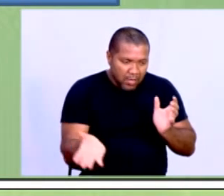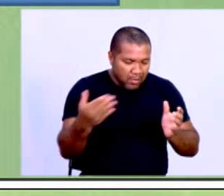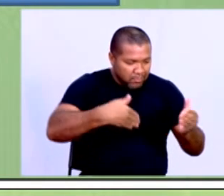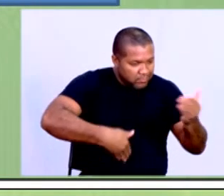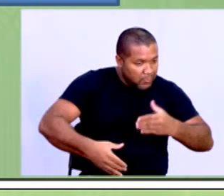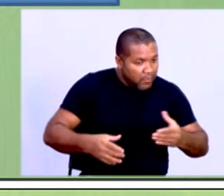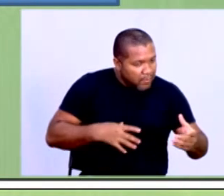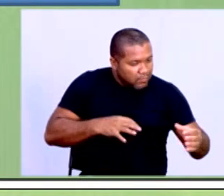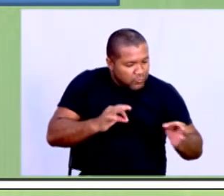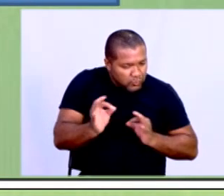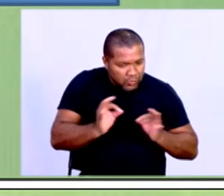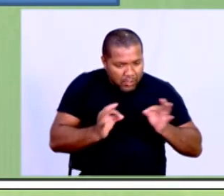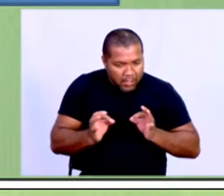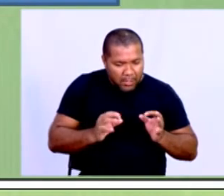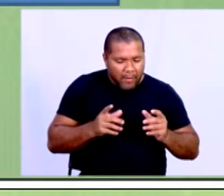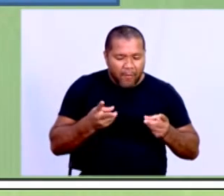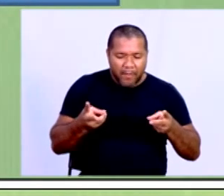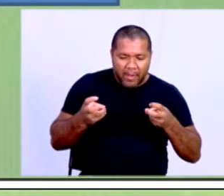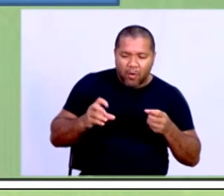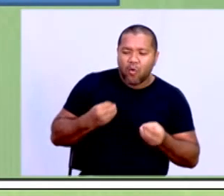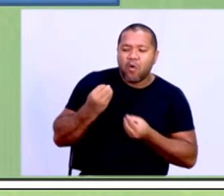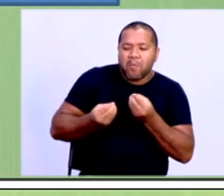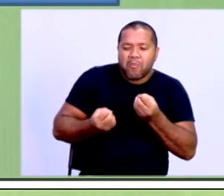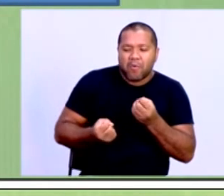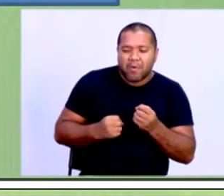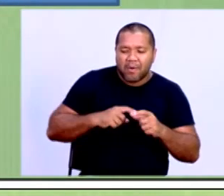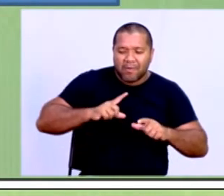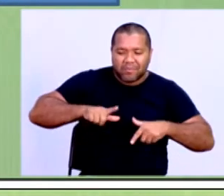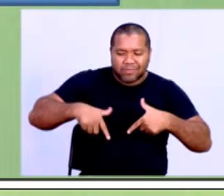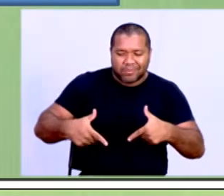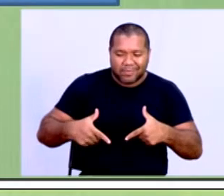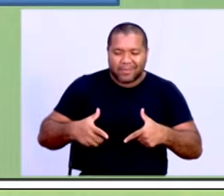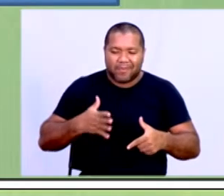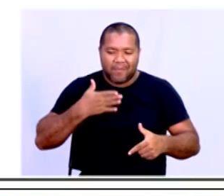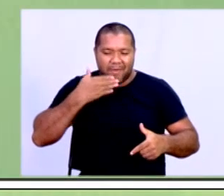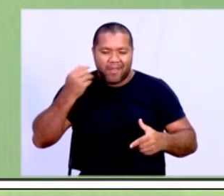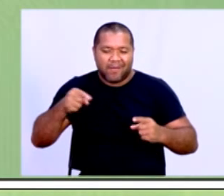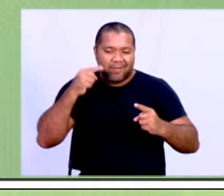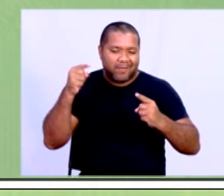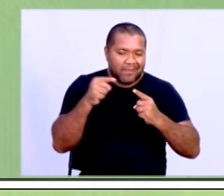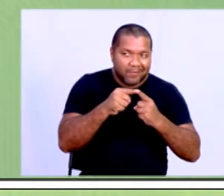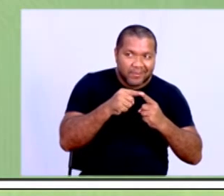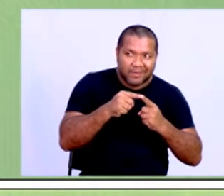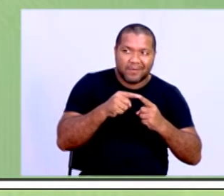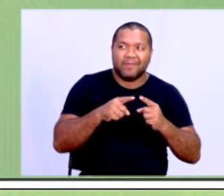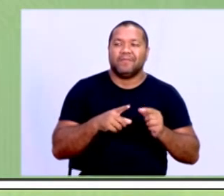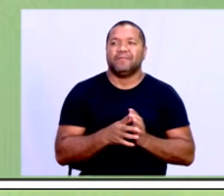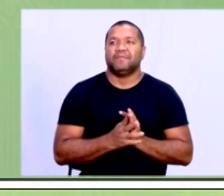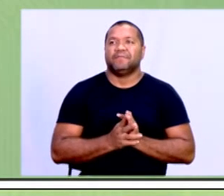maneira de realizar o trabalho e alcançar a meta estabelecida.